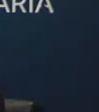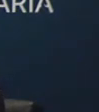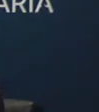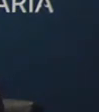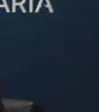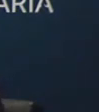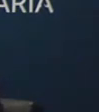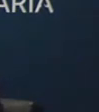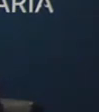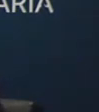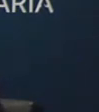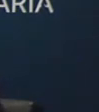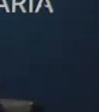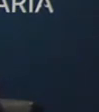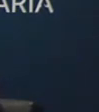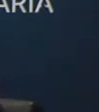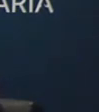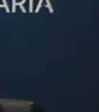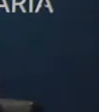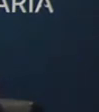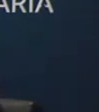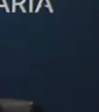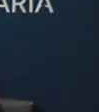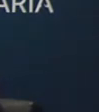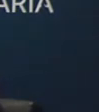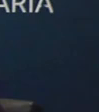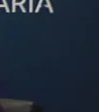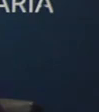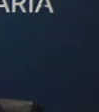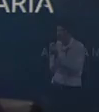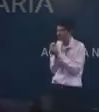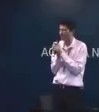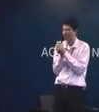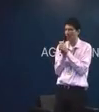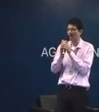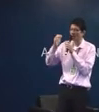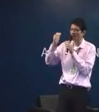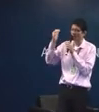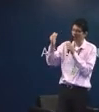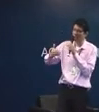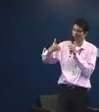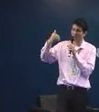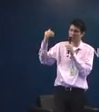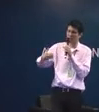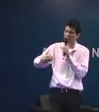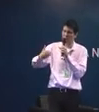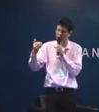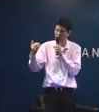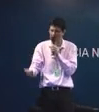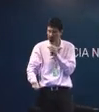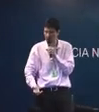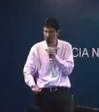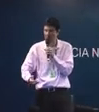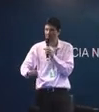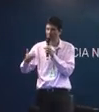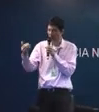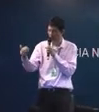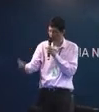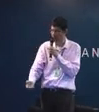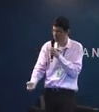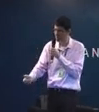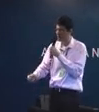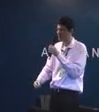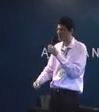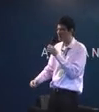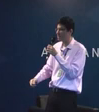Nós tivemos o prazer de estar lá em Manaus, tanto pelo projeto de qualidade, de adotar um sistema de gestão com requisitos